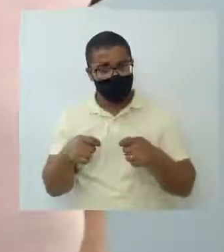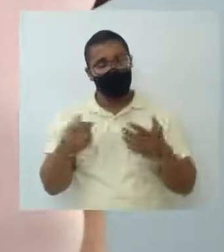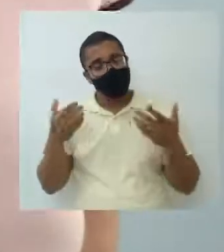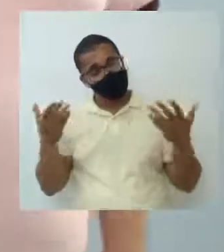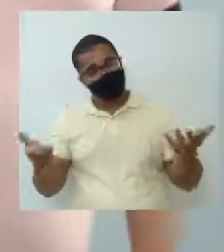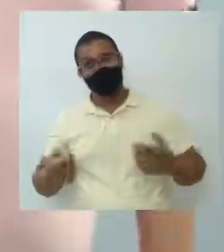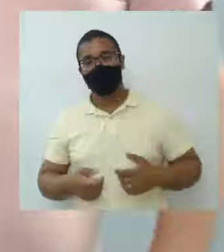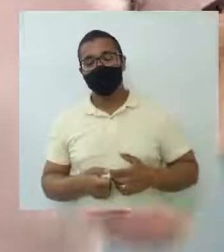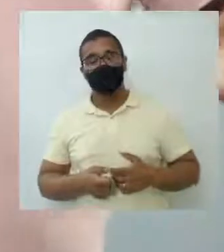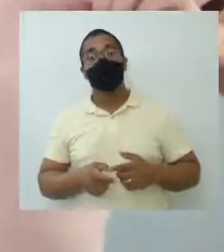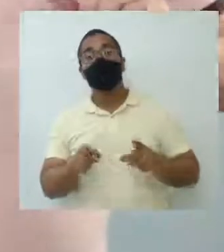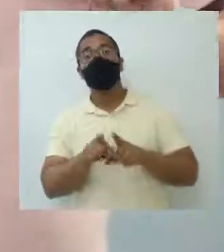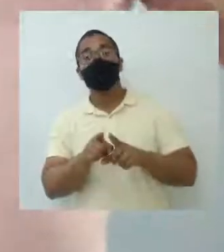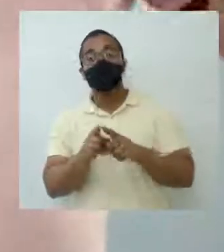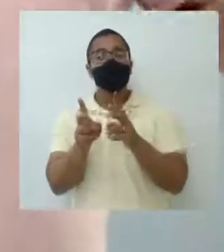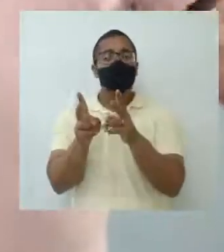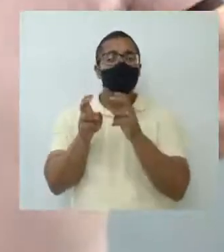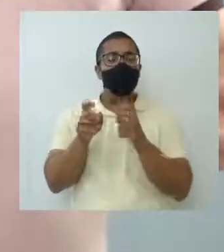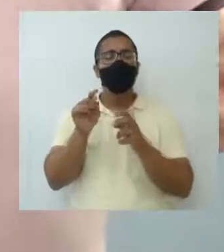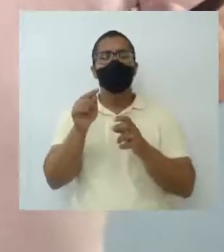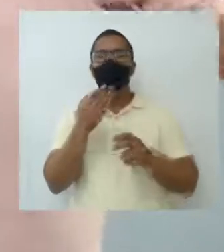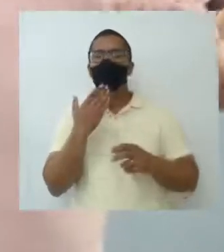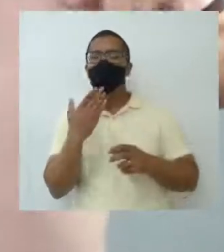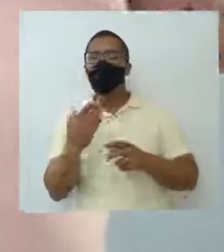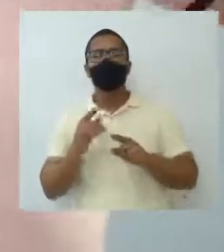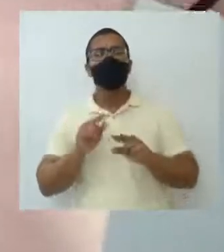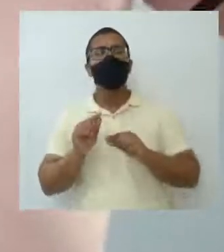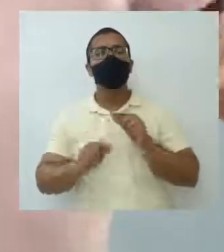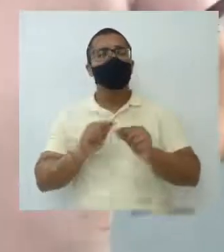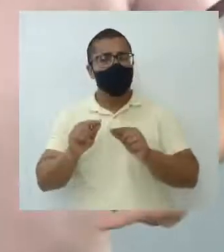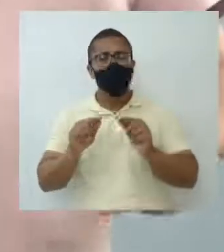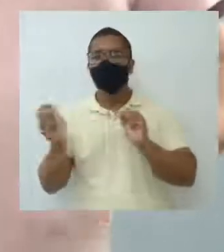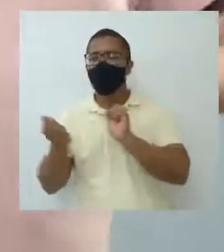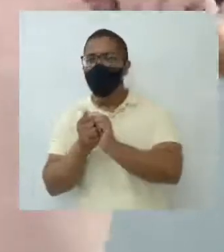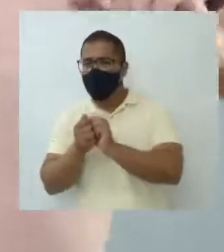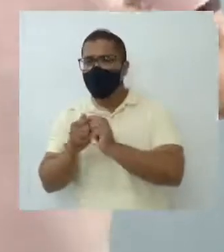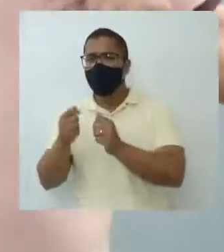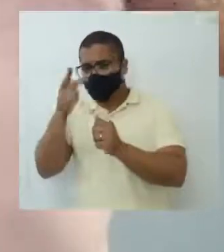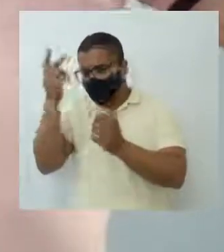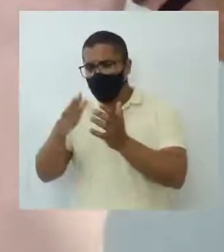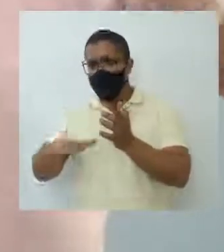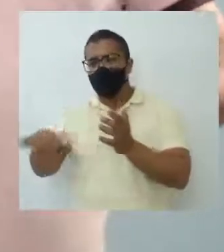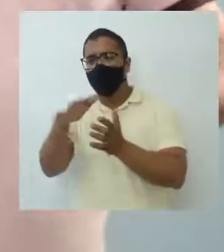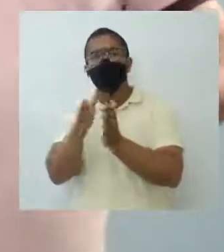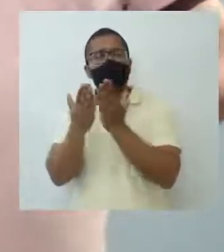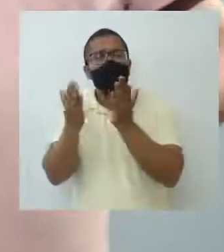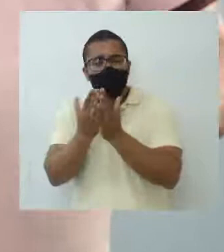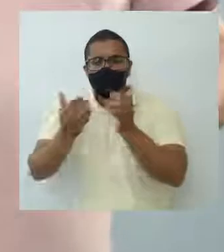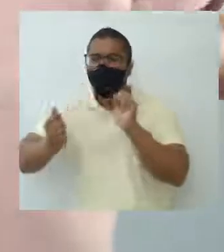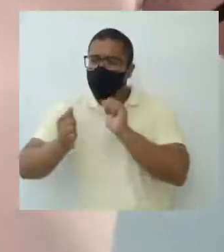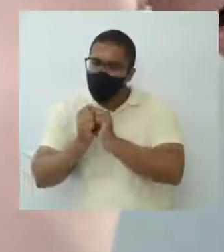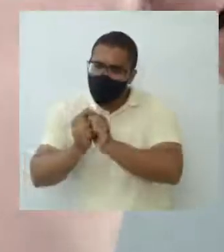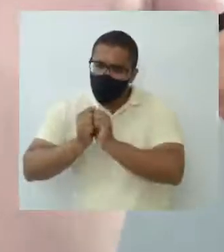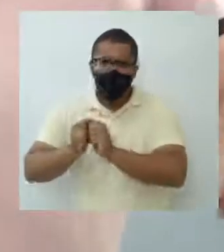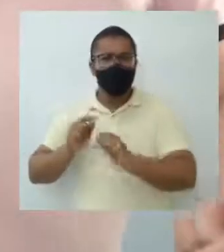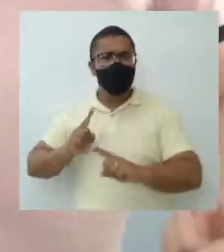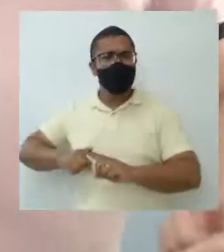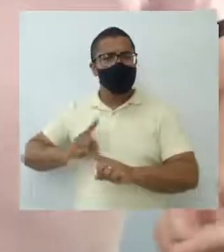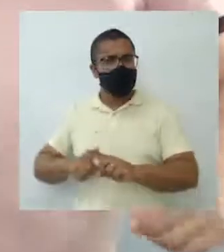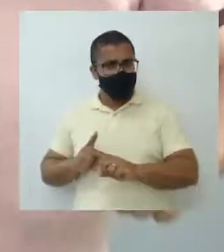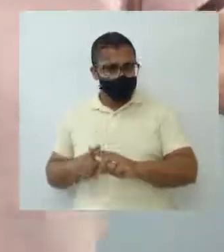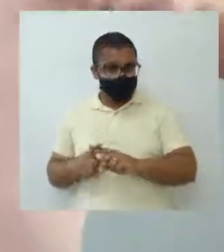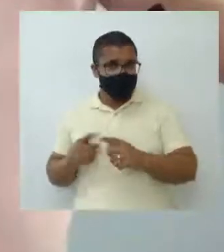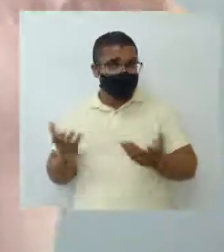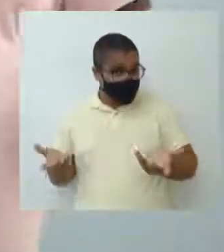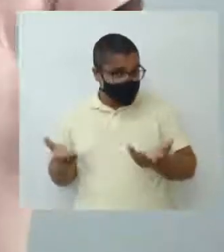tal observar essa preferência junto aos mais pobres, ao estar presente junto ao